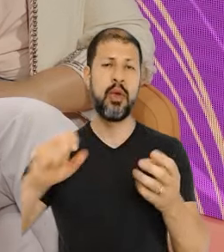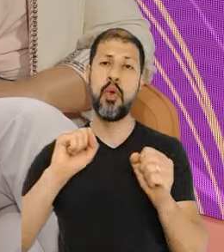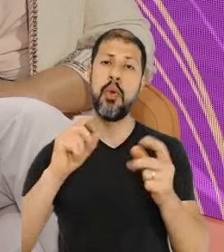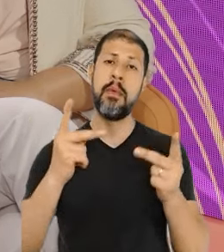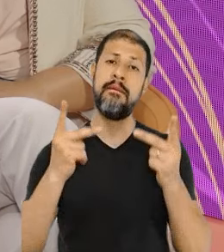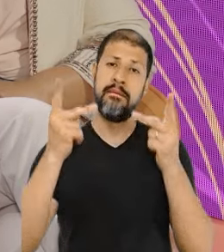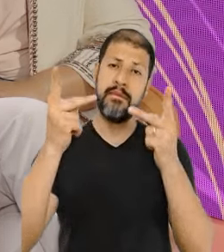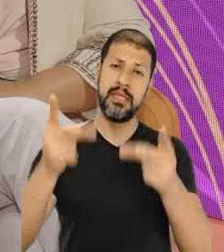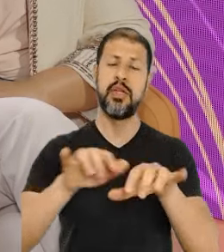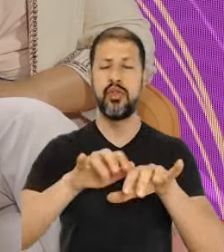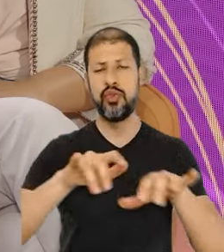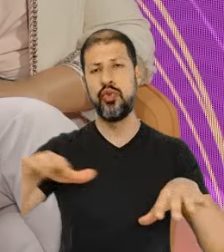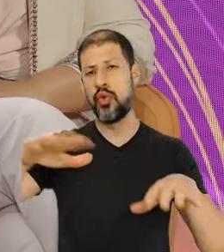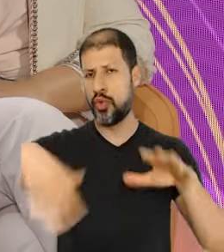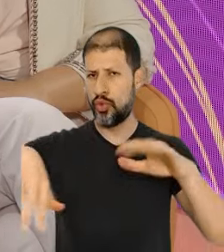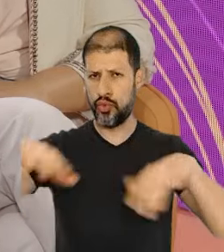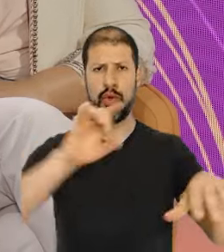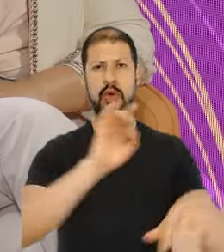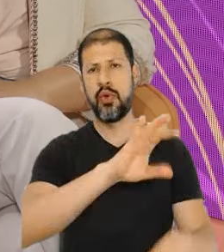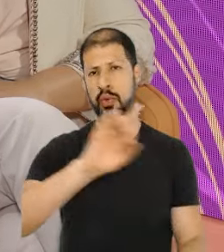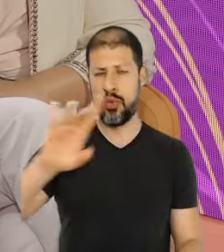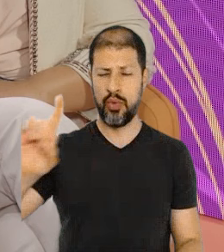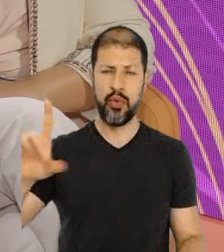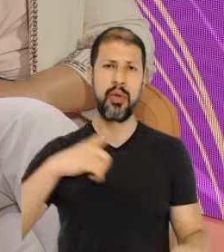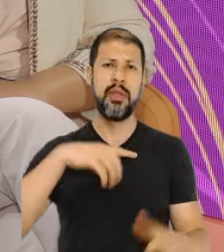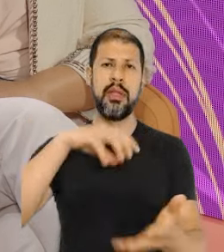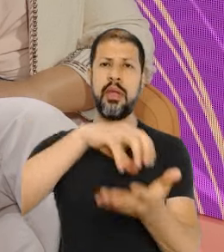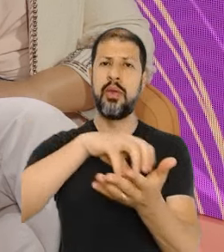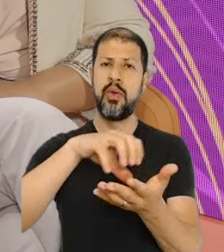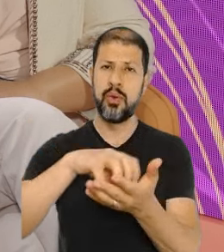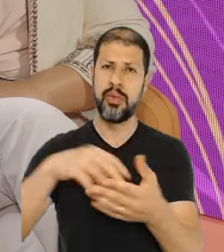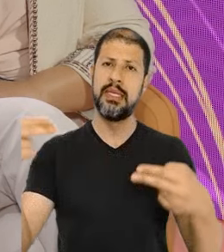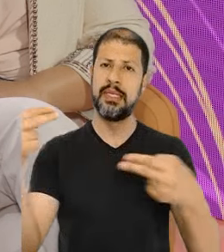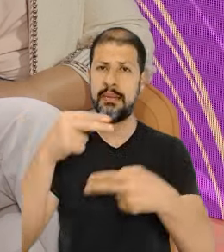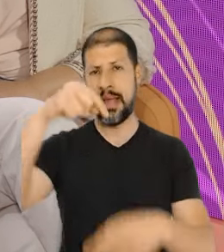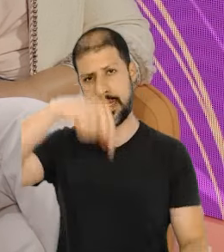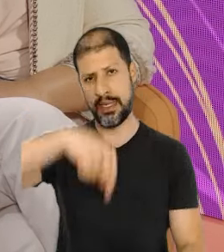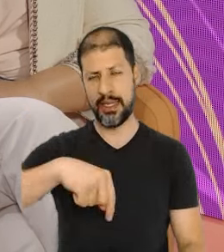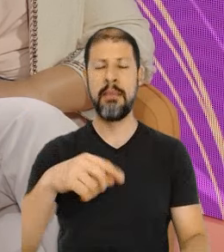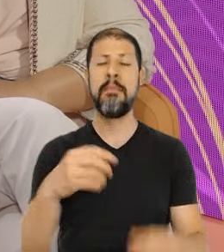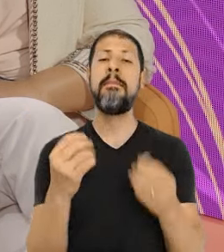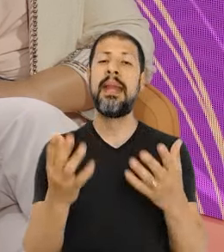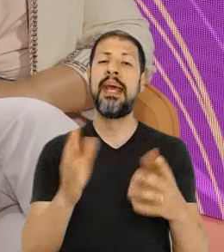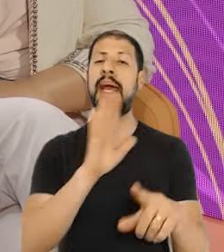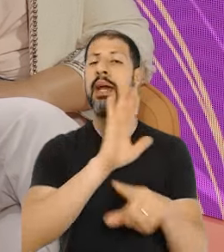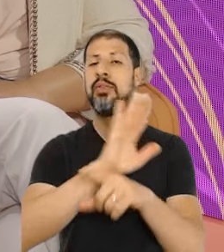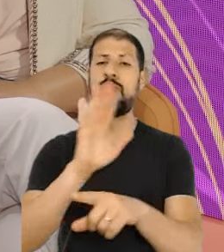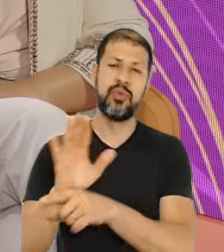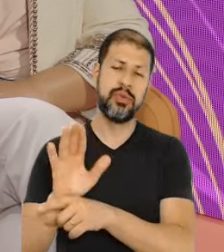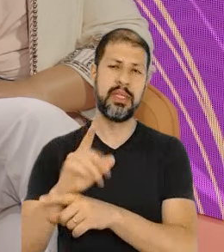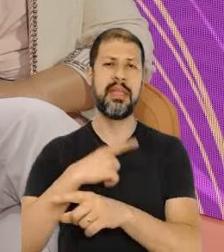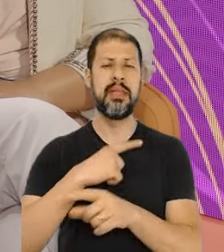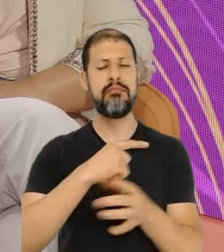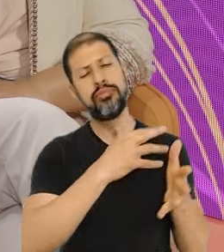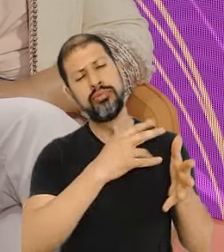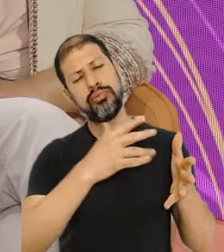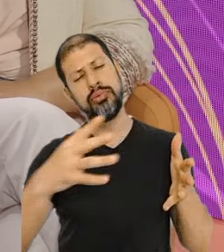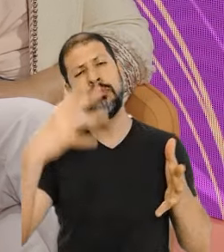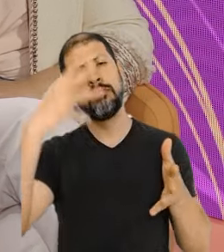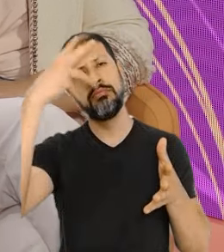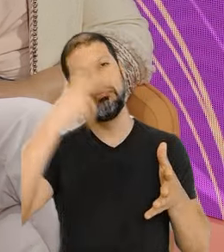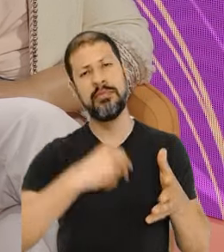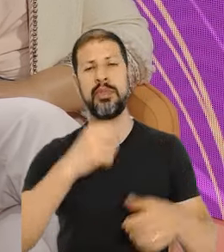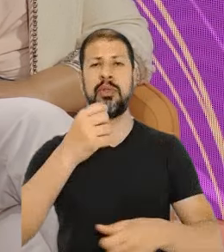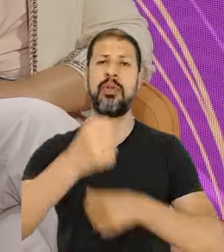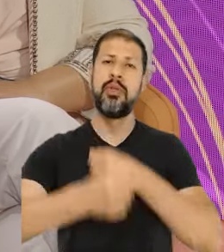visitar os nossos escritórios regionais as unidades do sebrai aqui para que a gente possa fazer uma trajetória linda